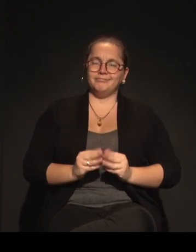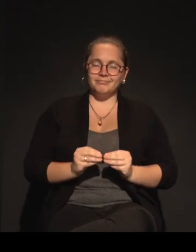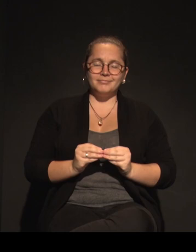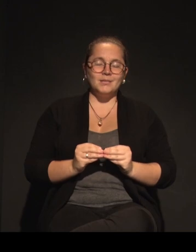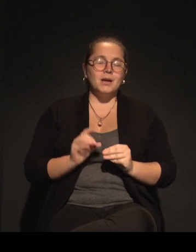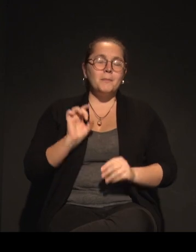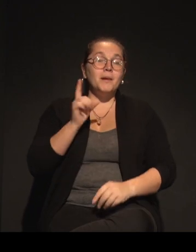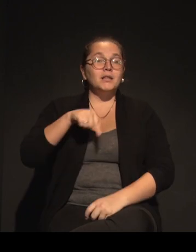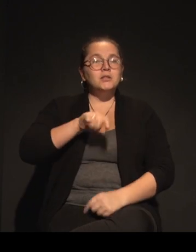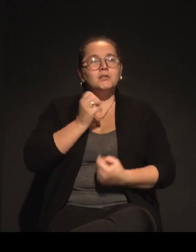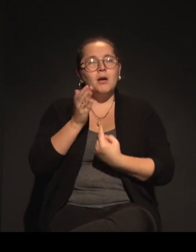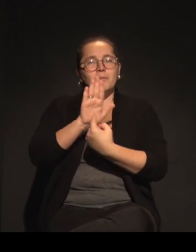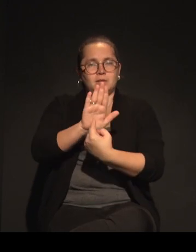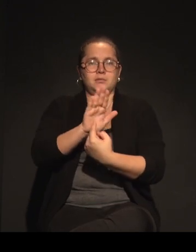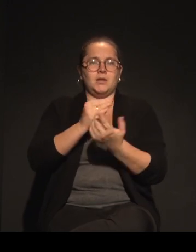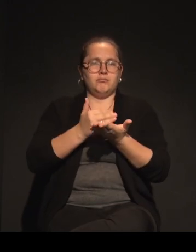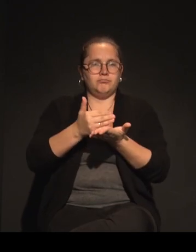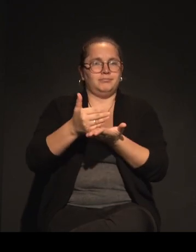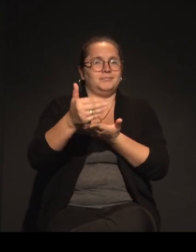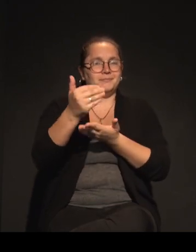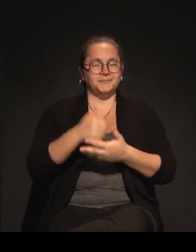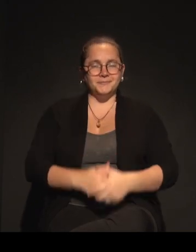essa apresentação inicial